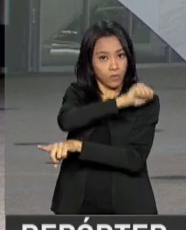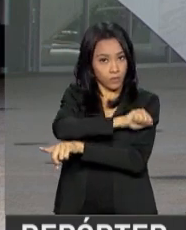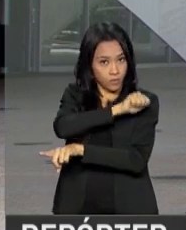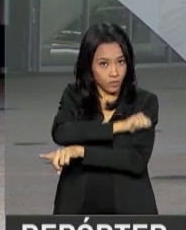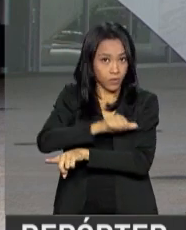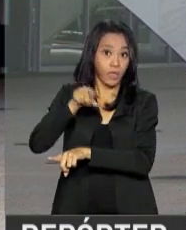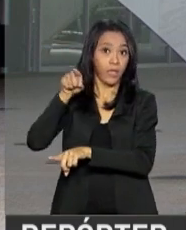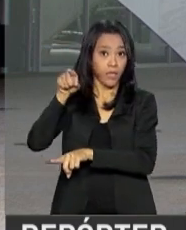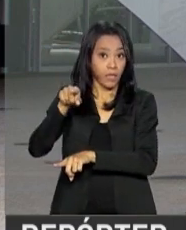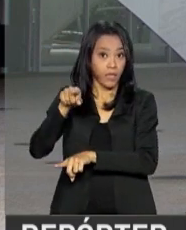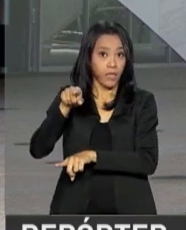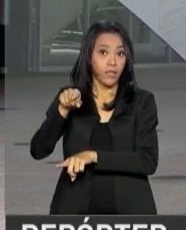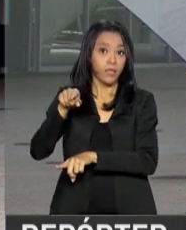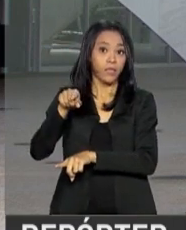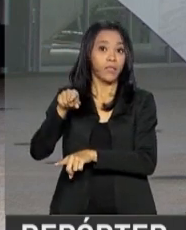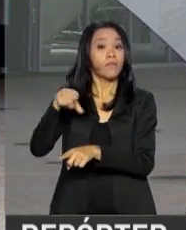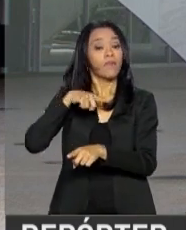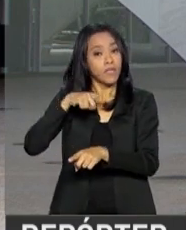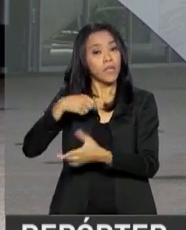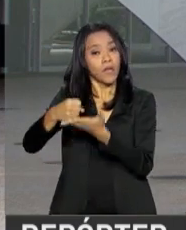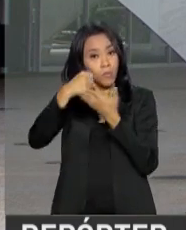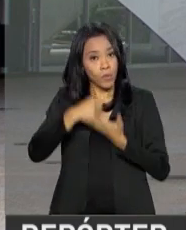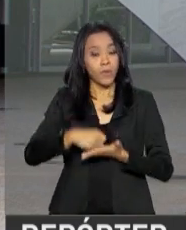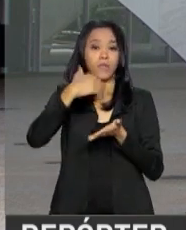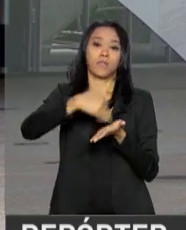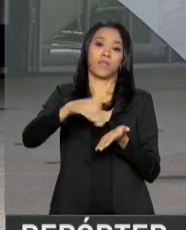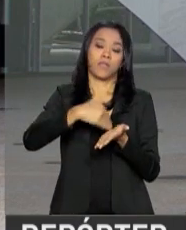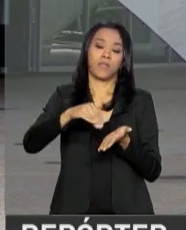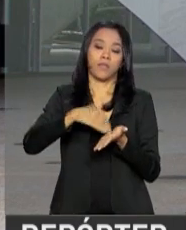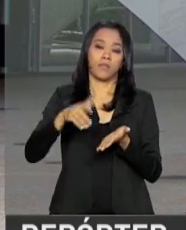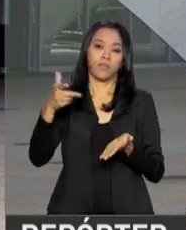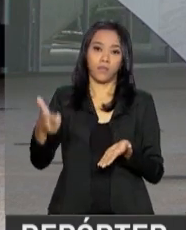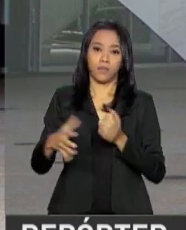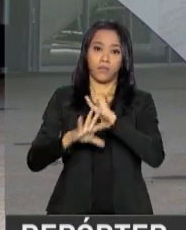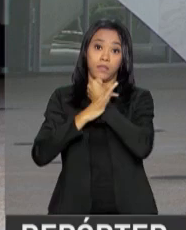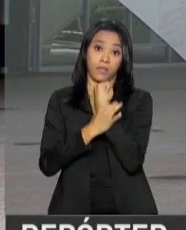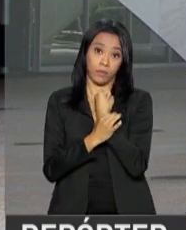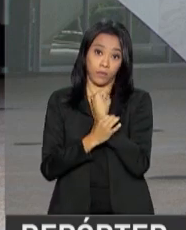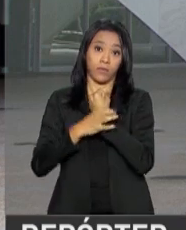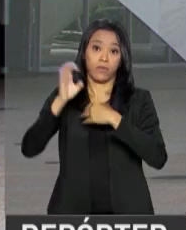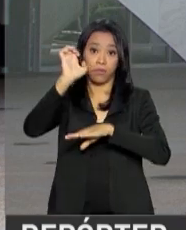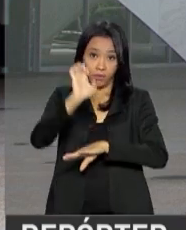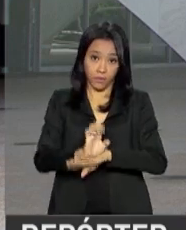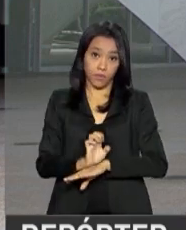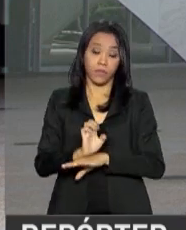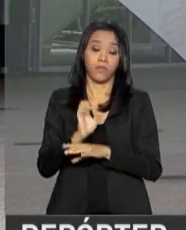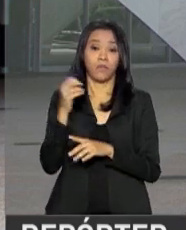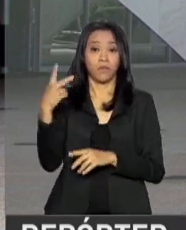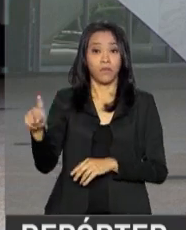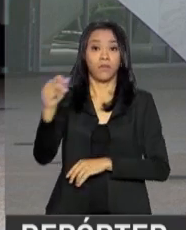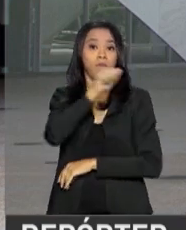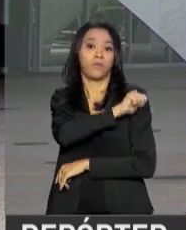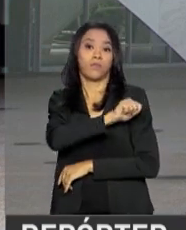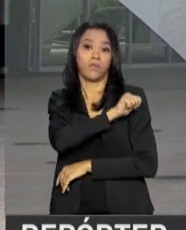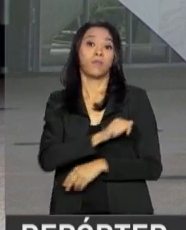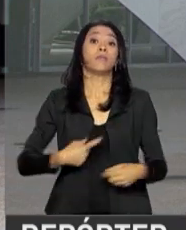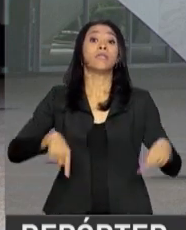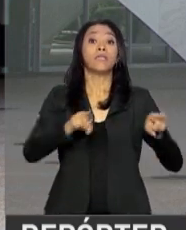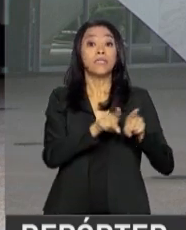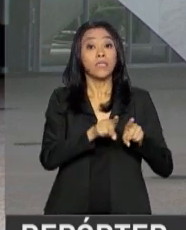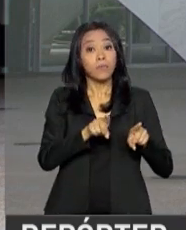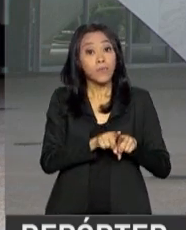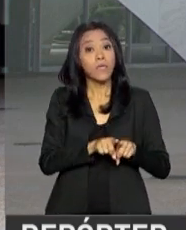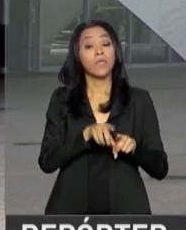de Segurança Pública, das Polícias Civil e Militar, do Corpo de Bombeiros e também do